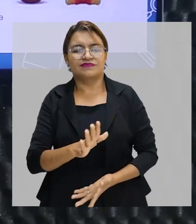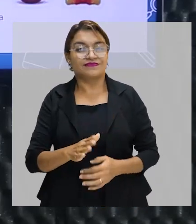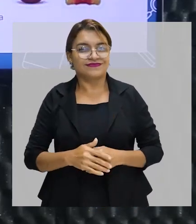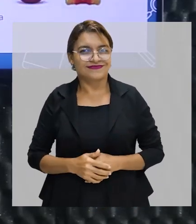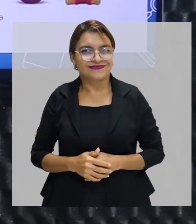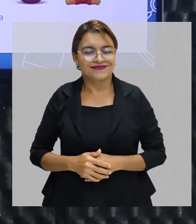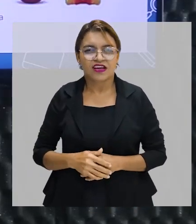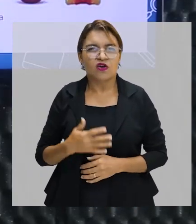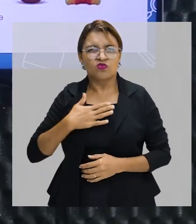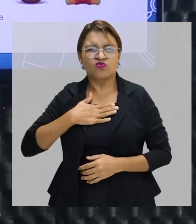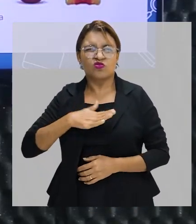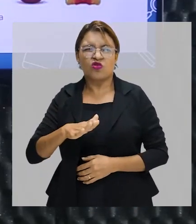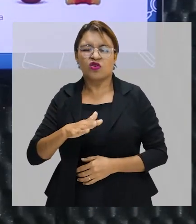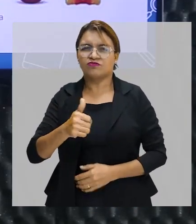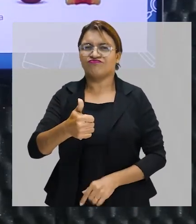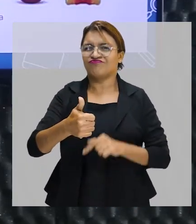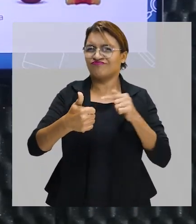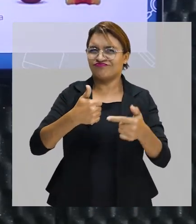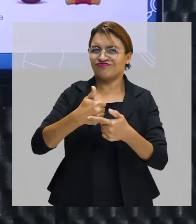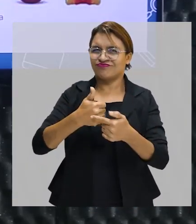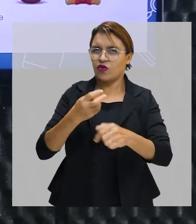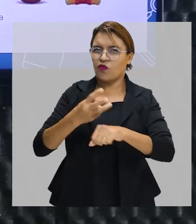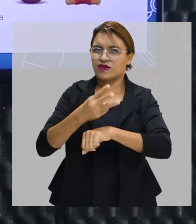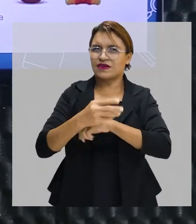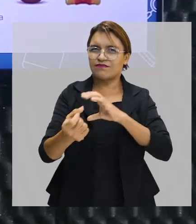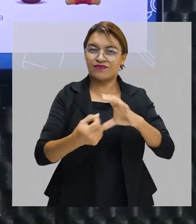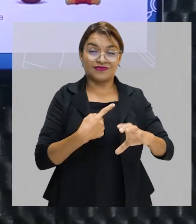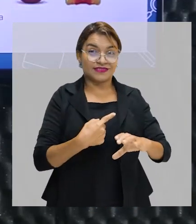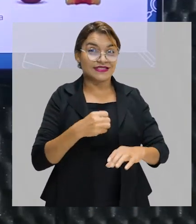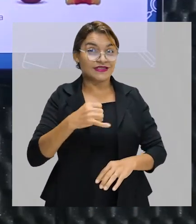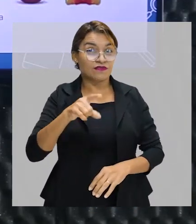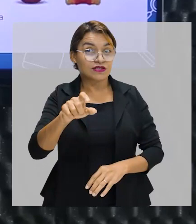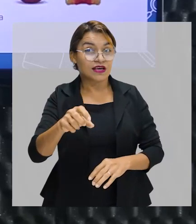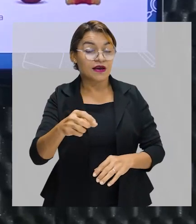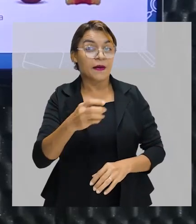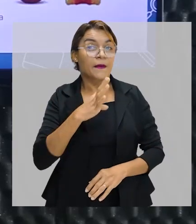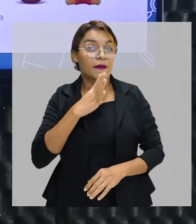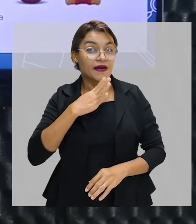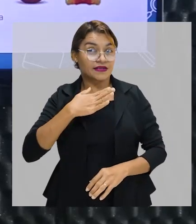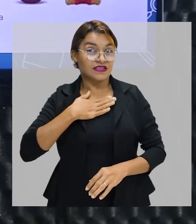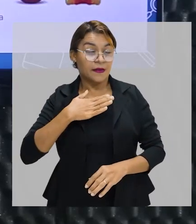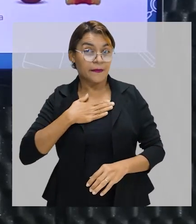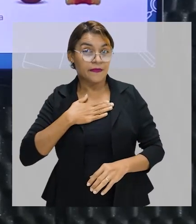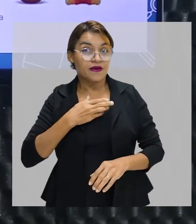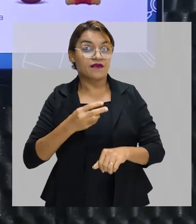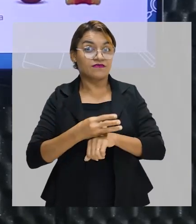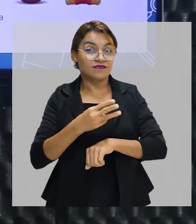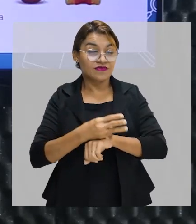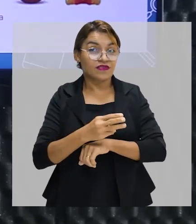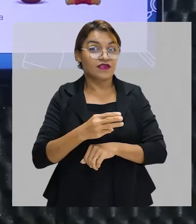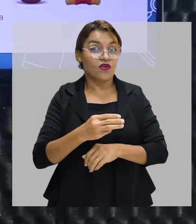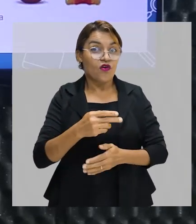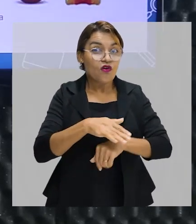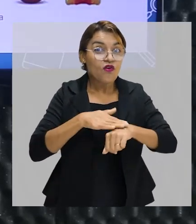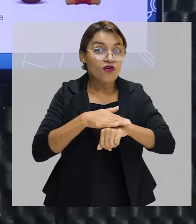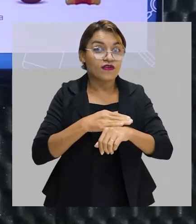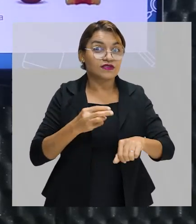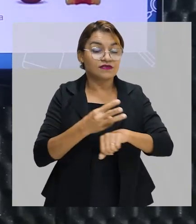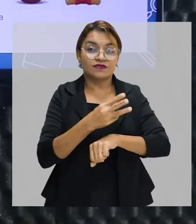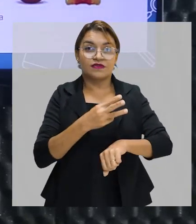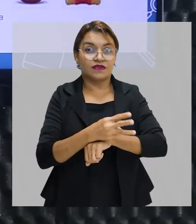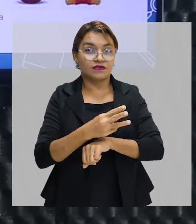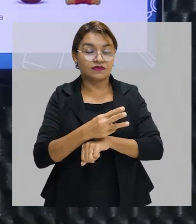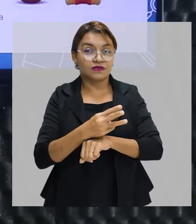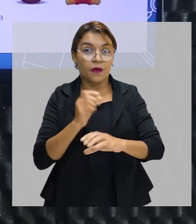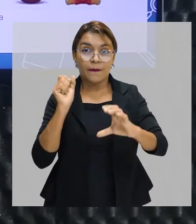que coisa, eu não gosto desse legalzinho. Então, que você que me conhece, que está me assistindo, que fala comigo pelo WhatsApp, não manda